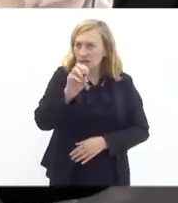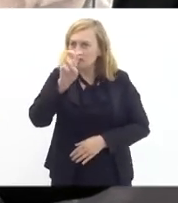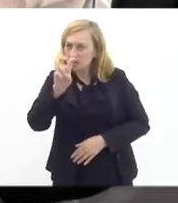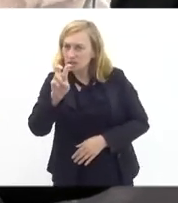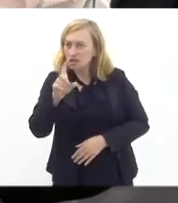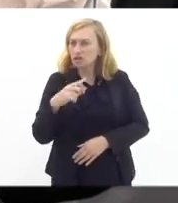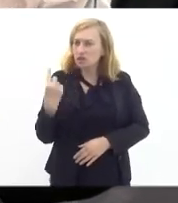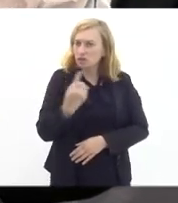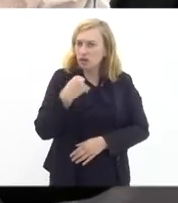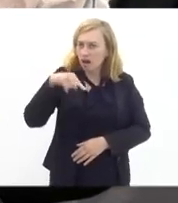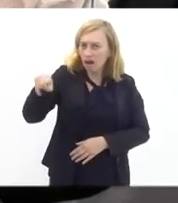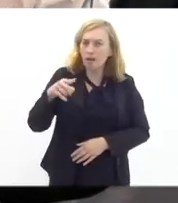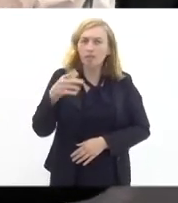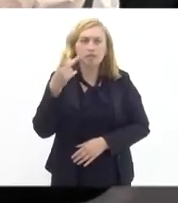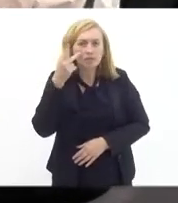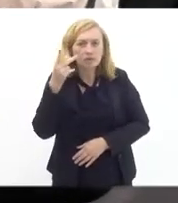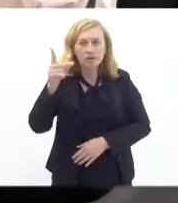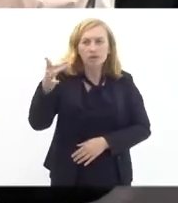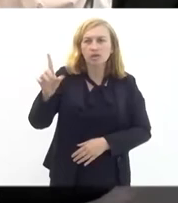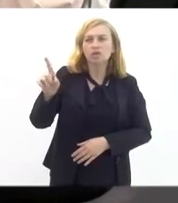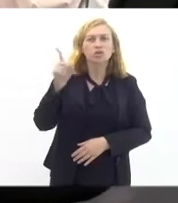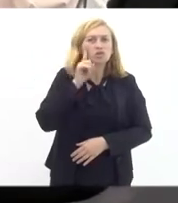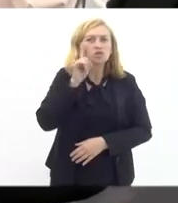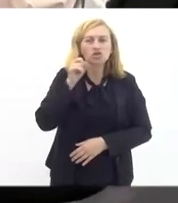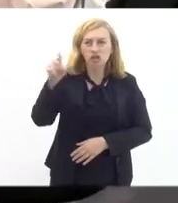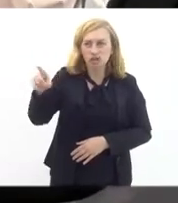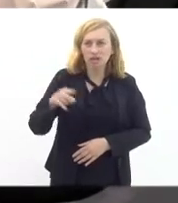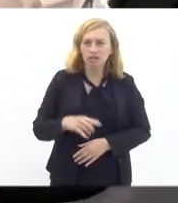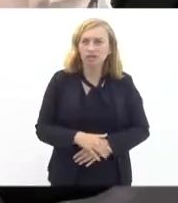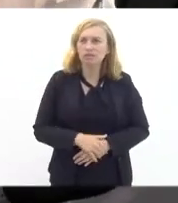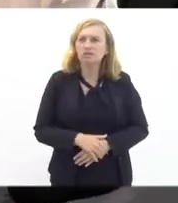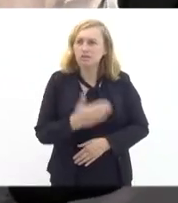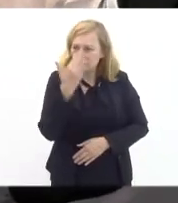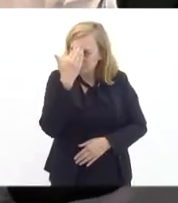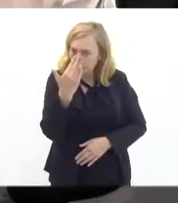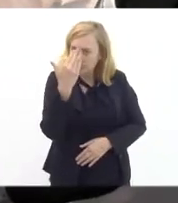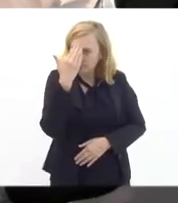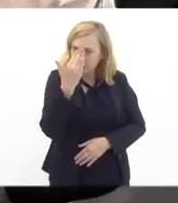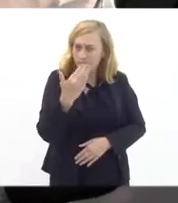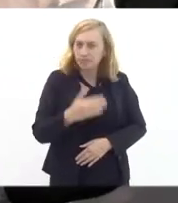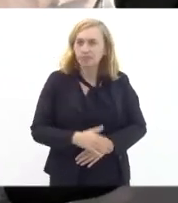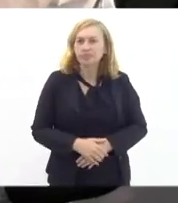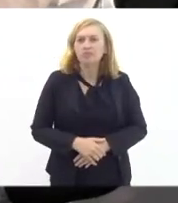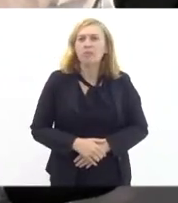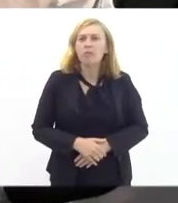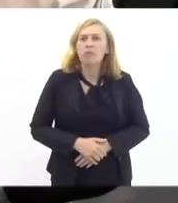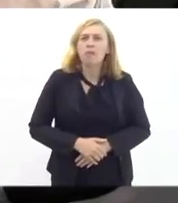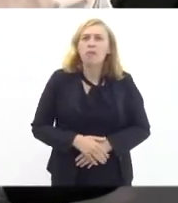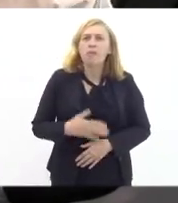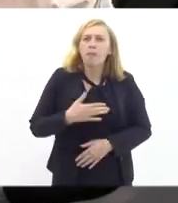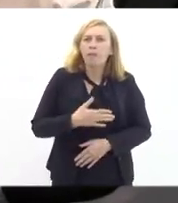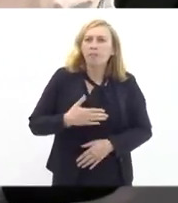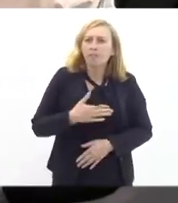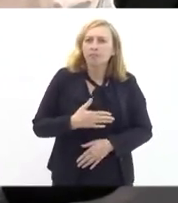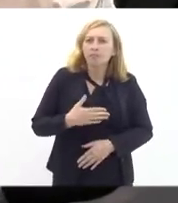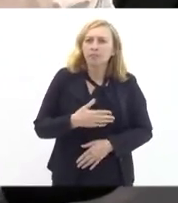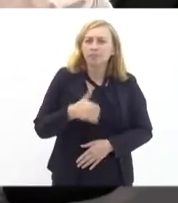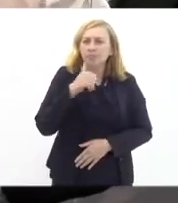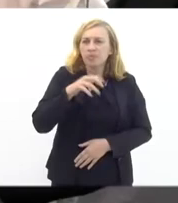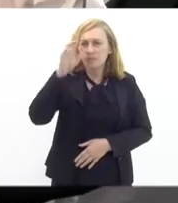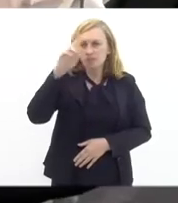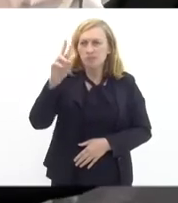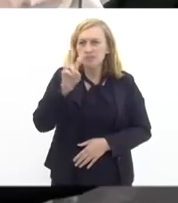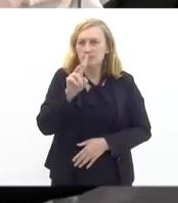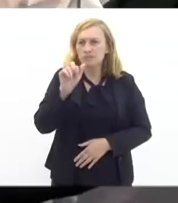temos nós lá pessoalmente também, todo dia. Muito obrigada. E temos. Eu gostaria, senhora Valquíria,